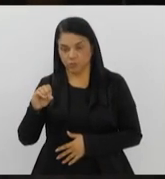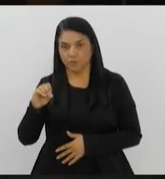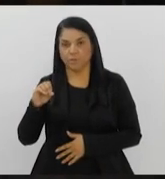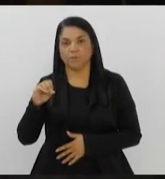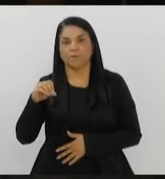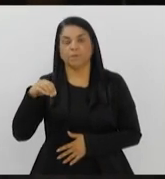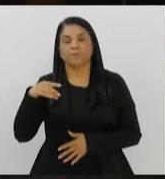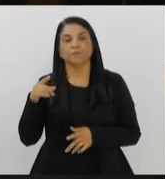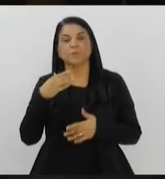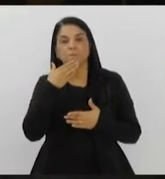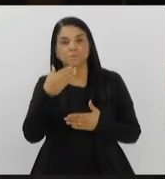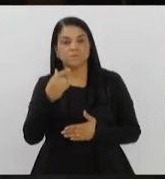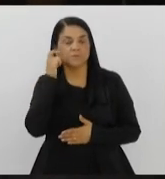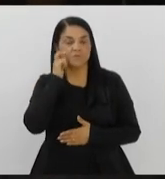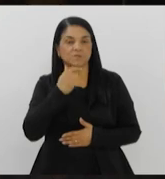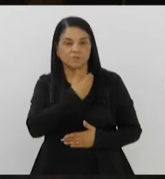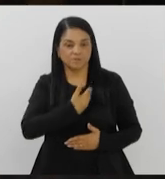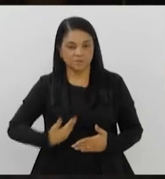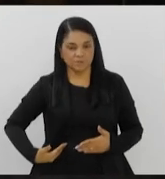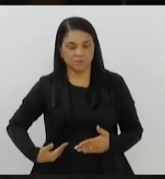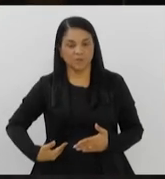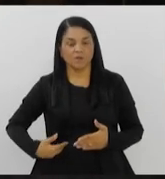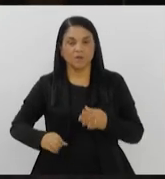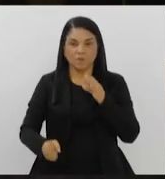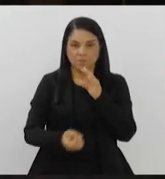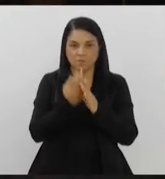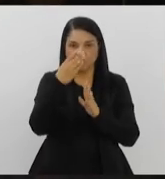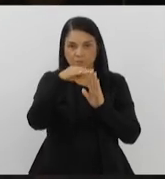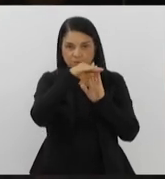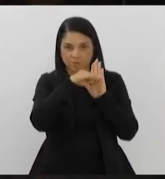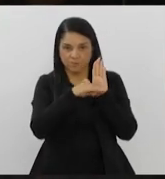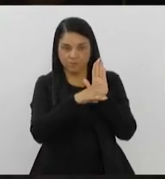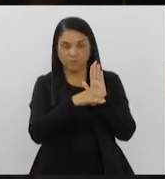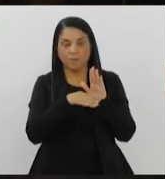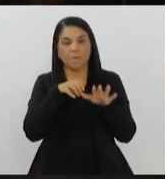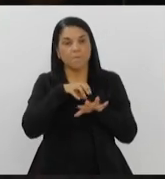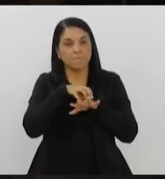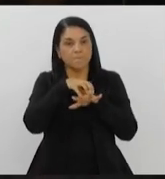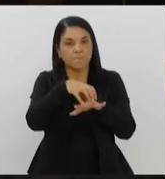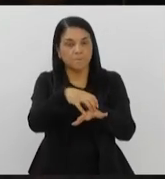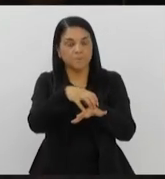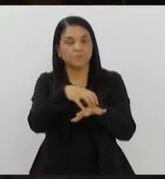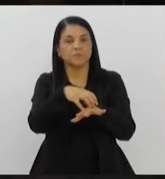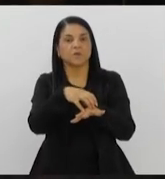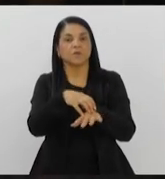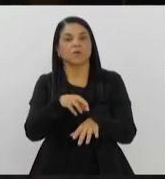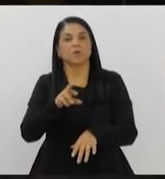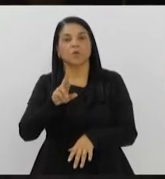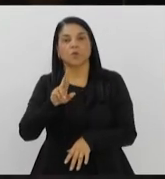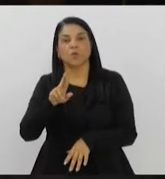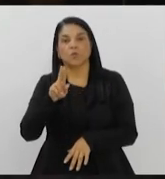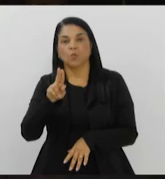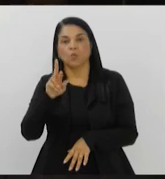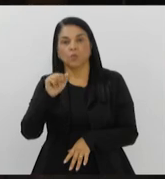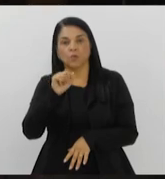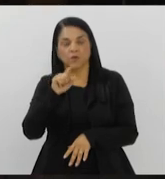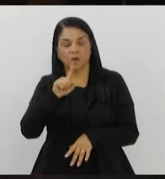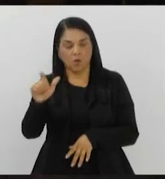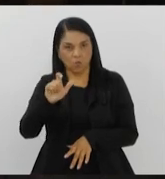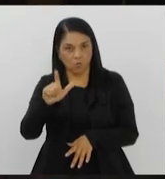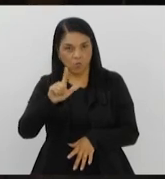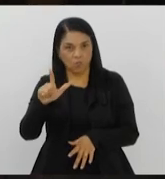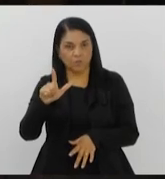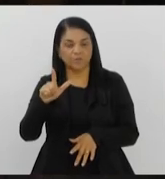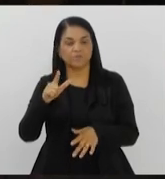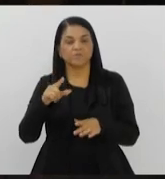Janeiro, Cláudio Castro, a implantação do programa Patrulha Rural no município de Carapebus. Parecer da comissão de indicação